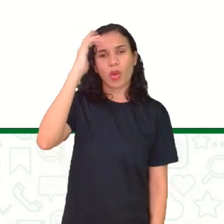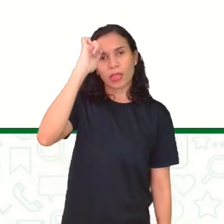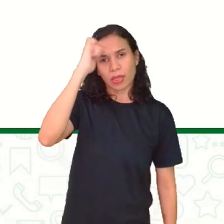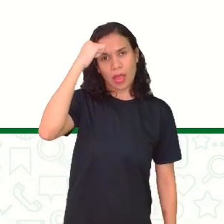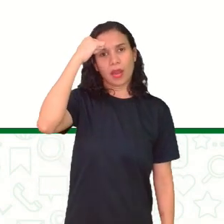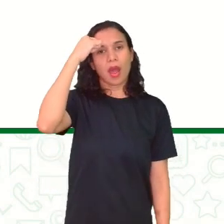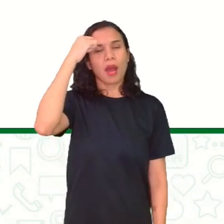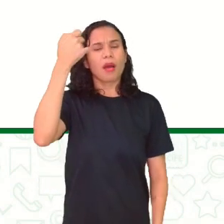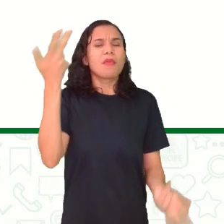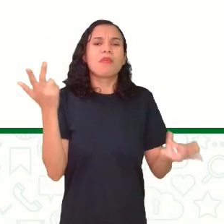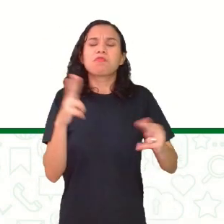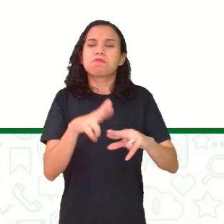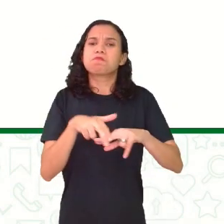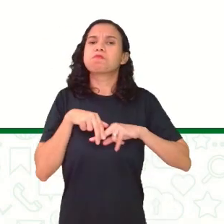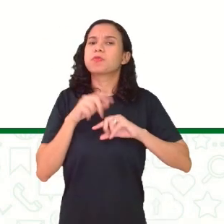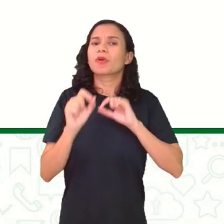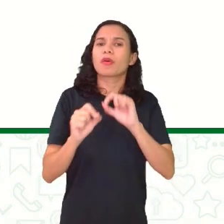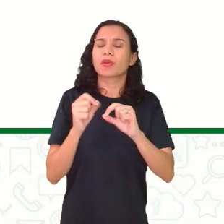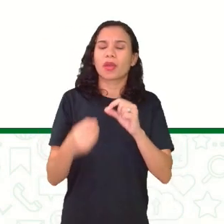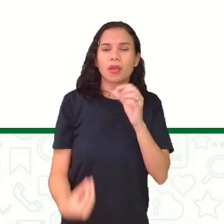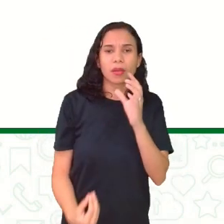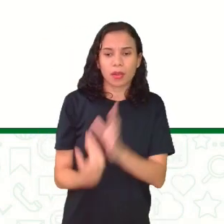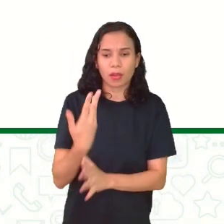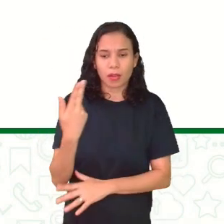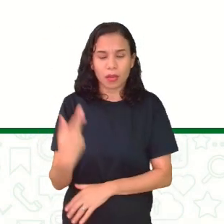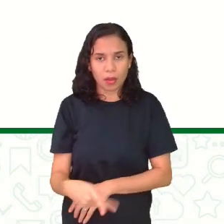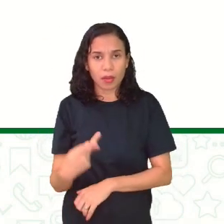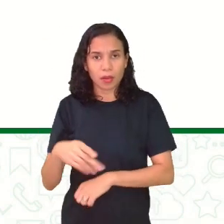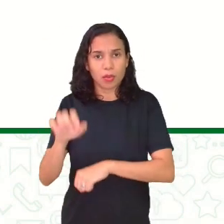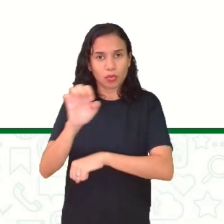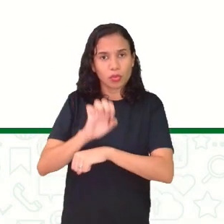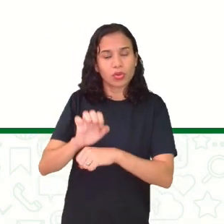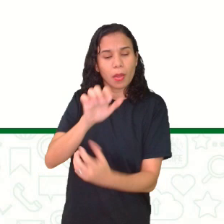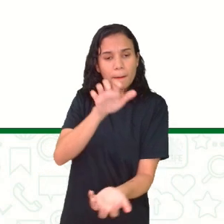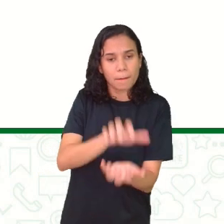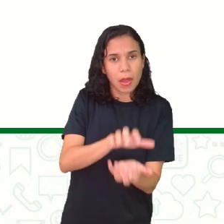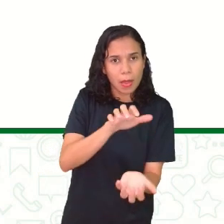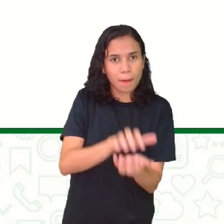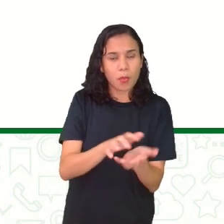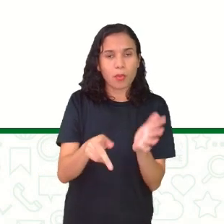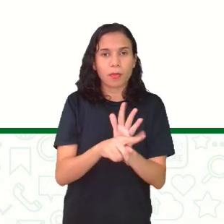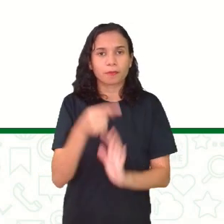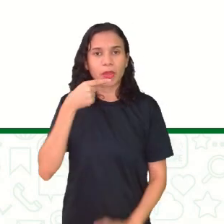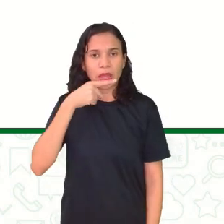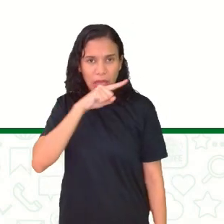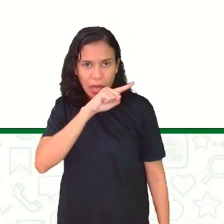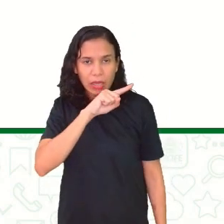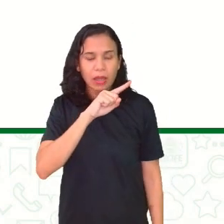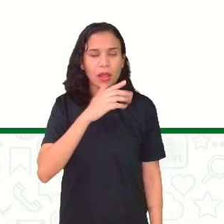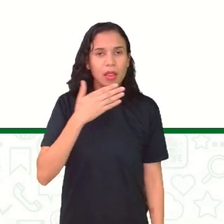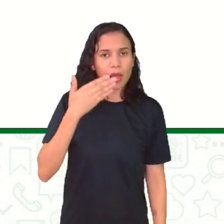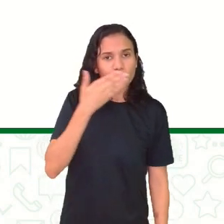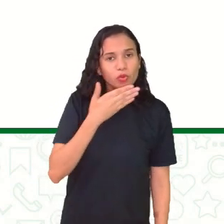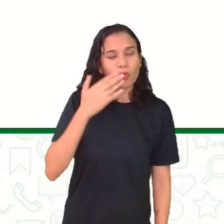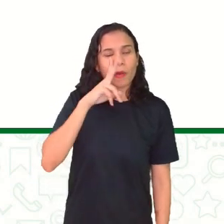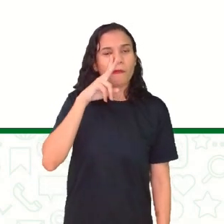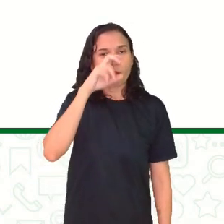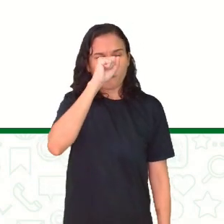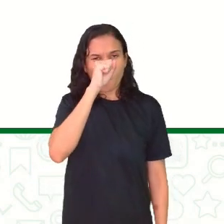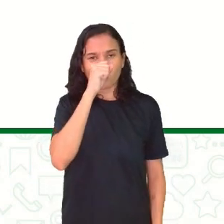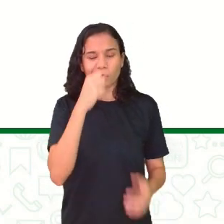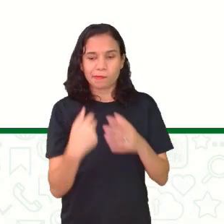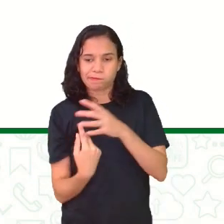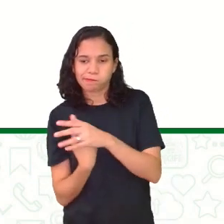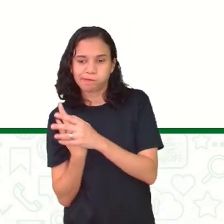negras. Porque a fundação do estado de Pernambuco, como teve essa economia da cana-de-açúcar muito forte,